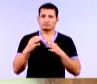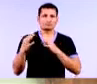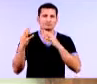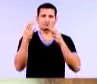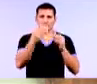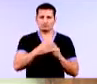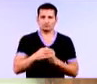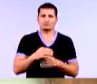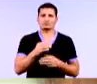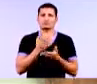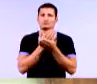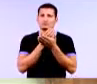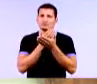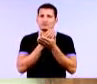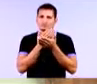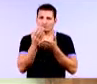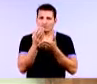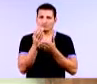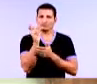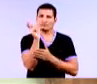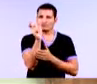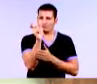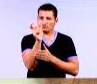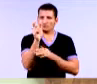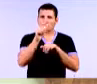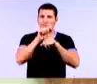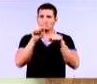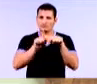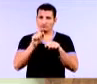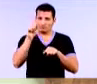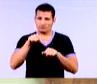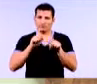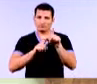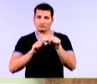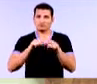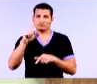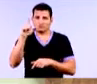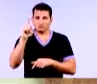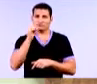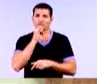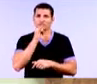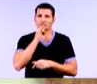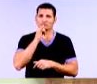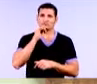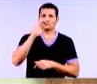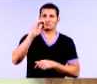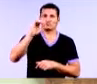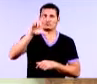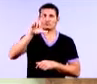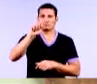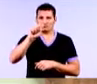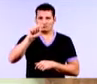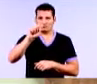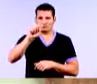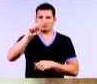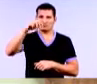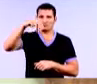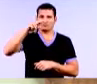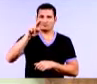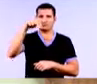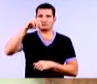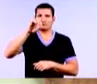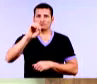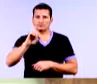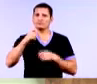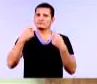de palavras que estejam no nome de um algoritmo sejam maiúsculas? Por exemplo, olá mundo. É realmente necessário que o